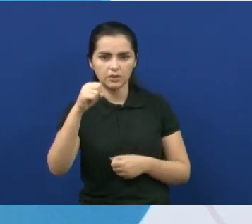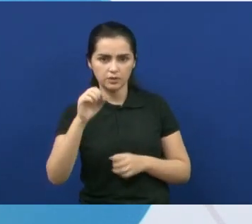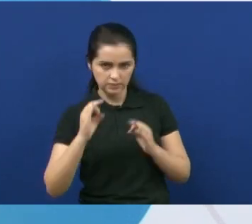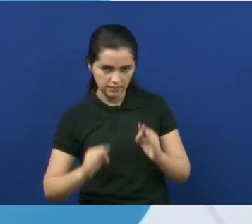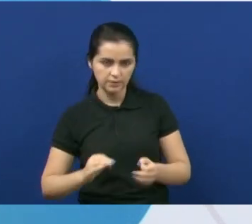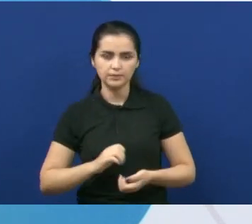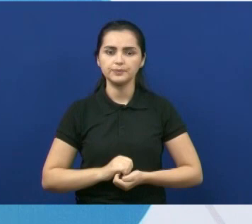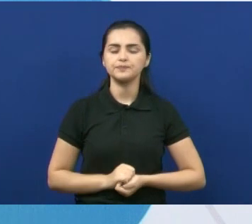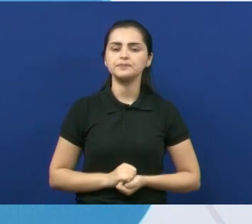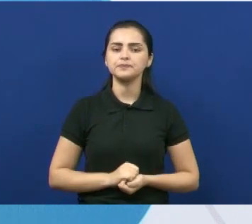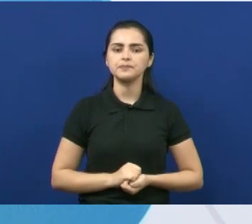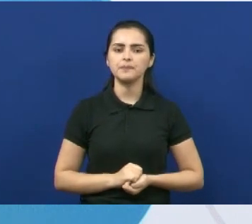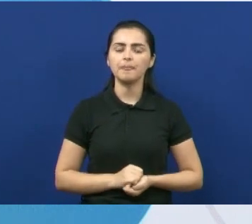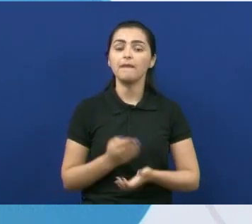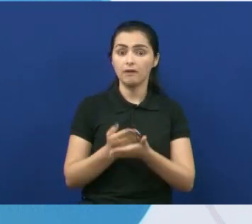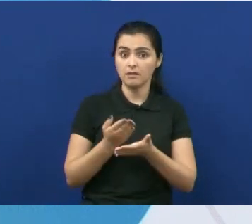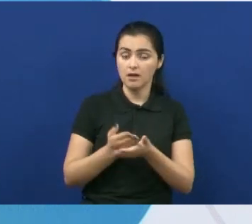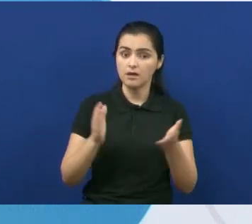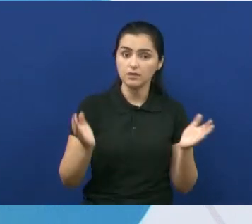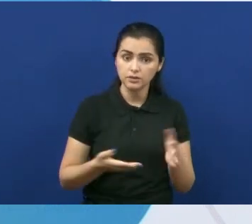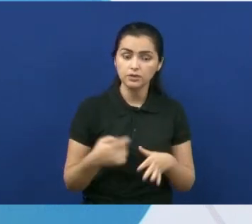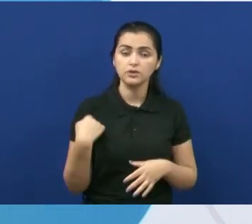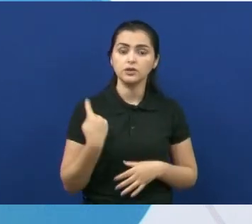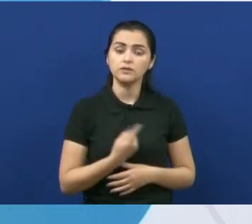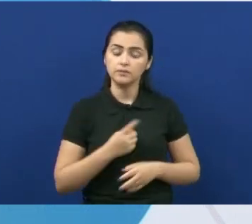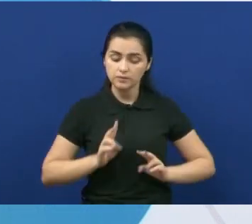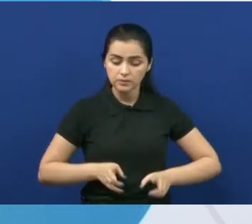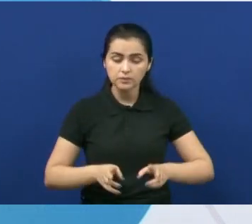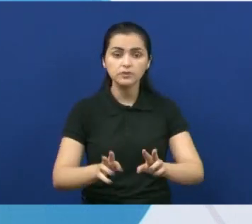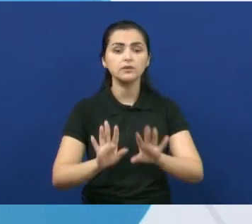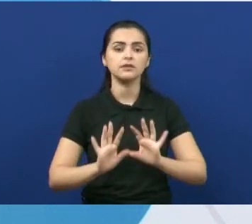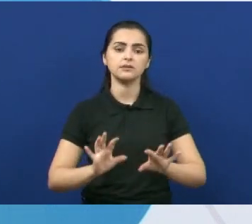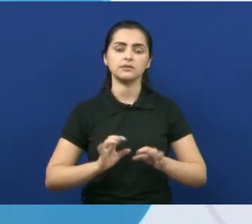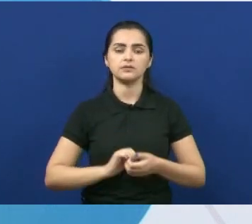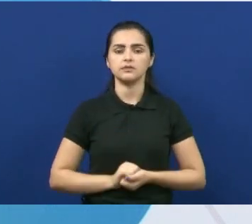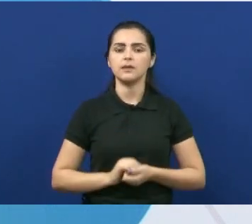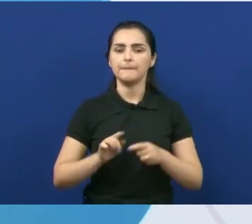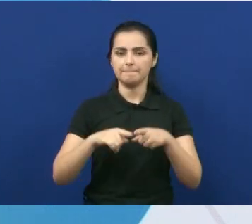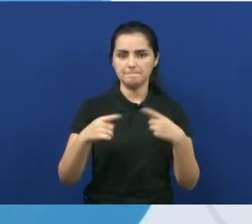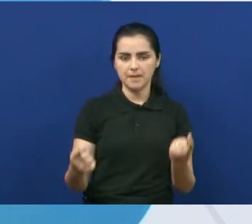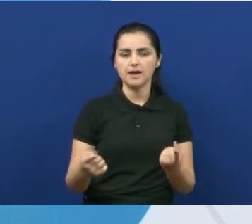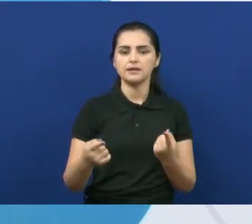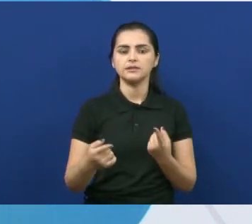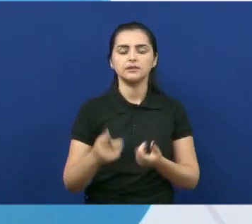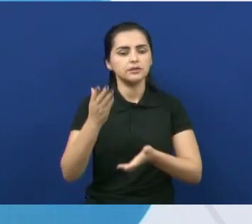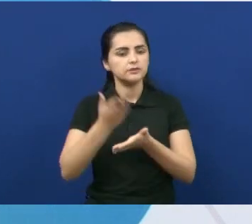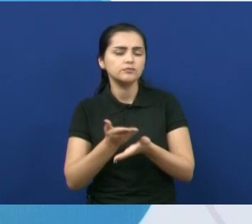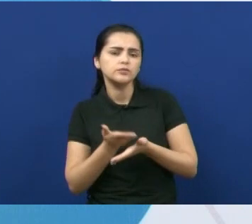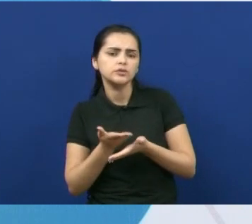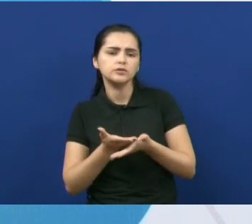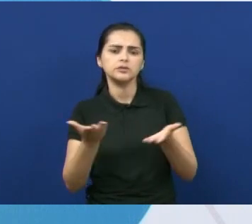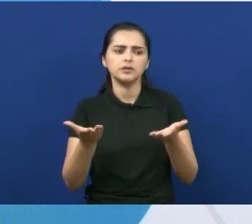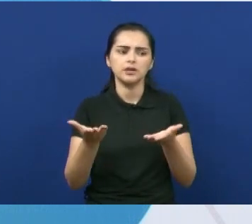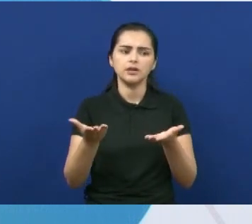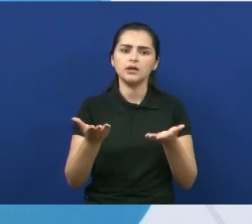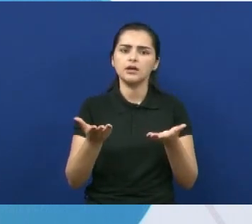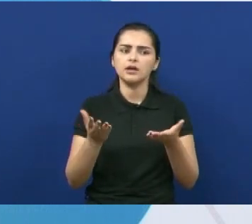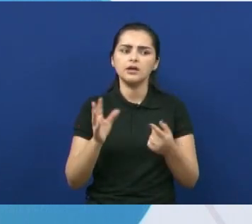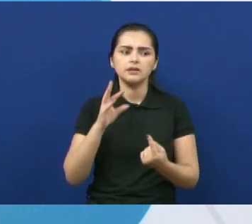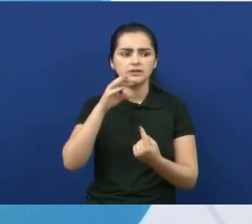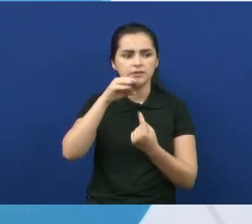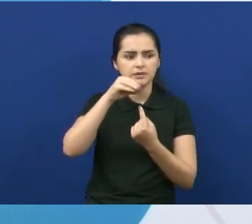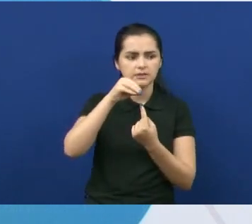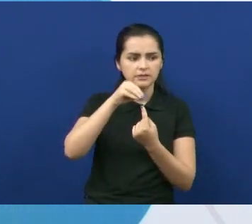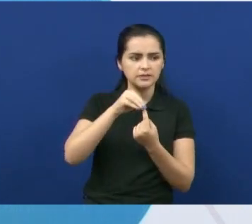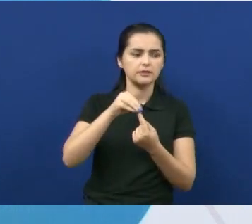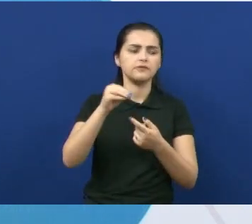1988, certo? Na aula de hoje a gente vai dar continuidade a isso, mas vamos trabalhar de uma forma mais específica da questão